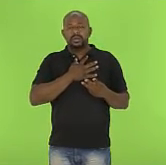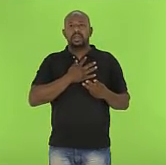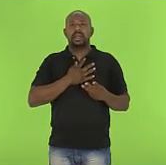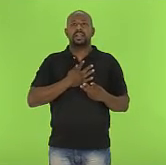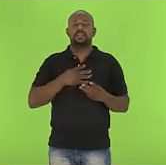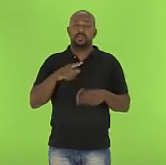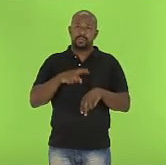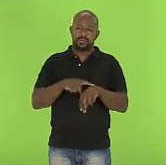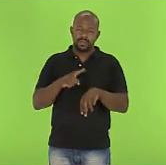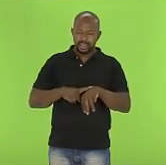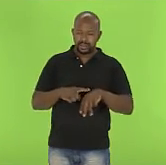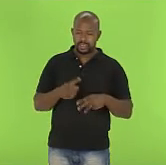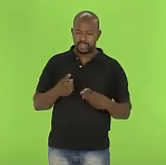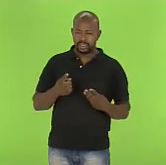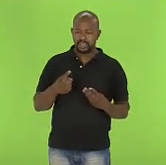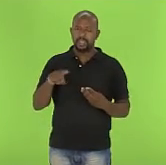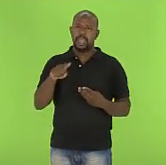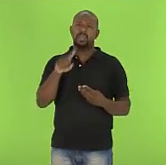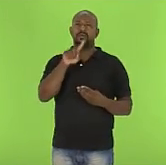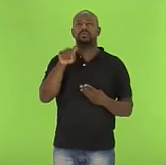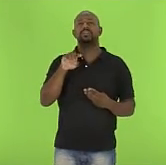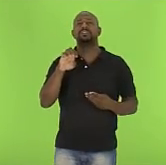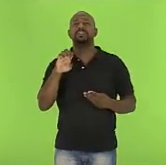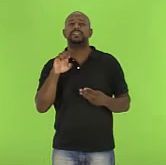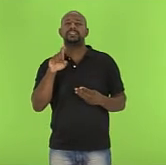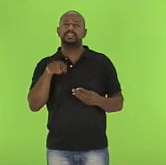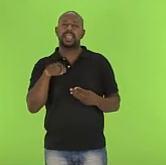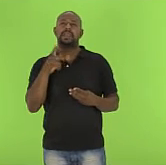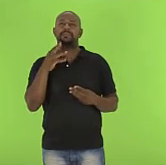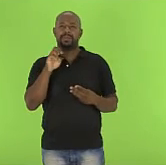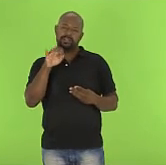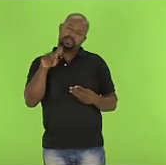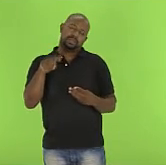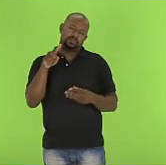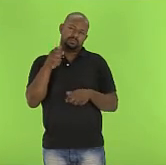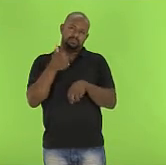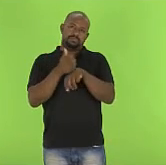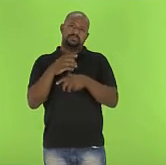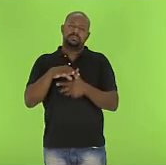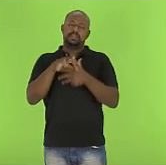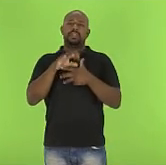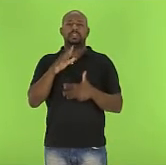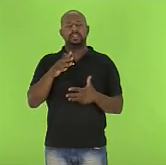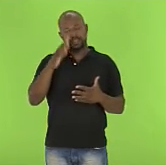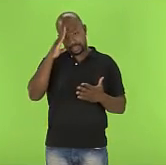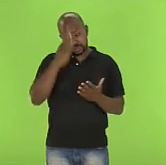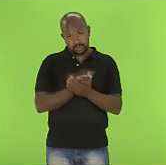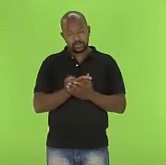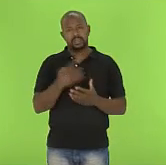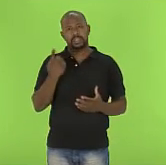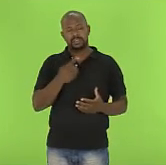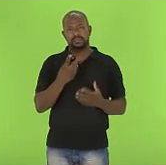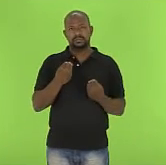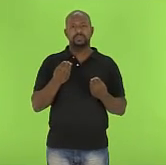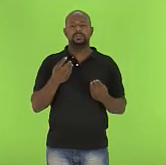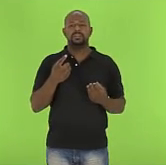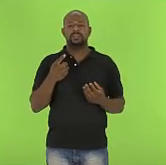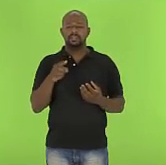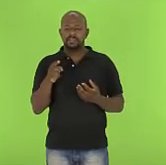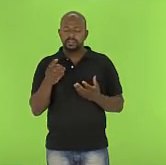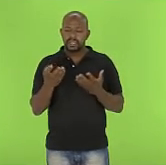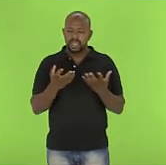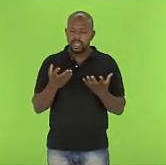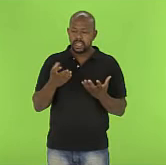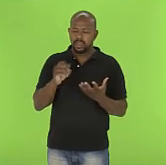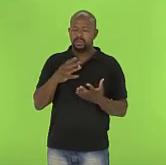né, no momento, e o Zé Pretim, né, que é o cabeça da Cerveja Praia, muito que obrigado mesmo. Acreditou também nisso, da